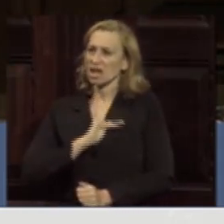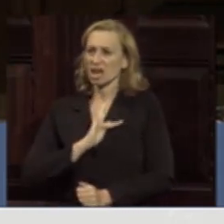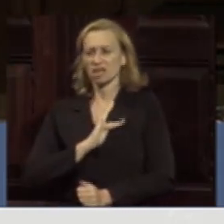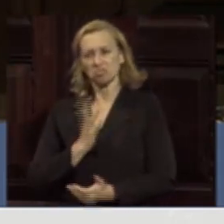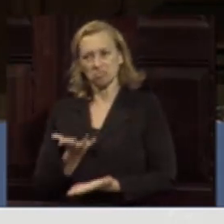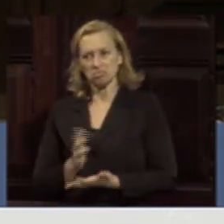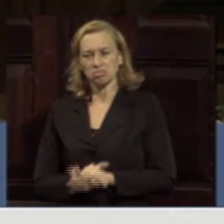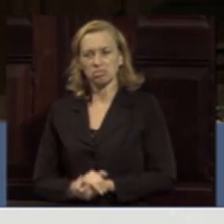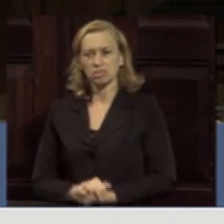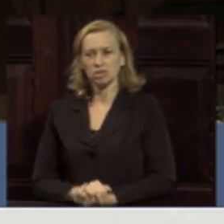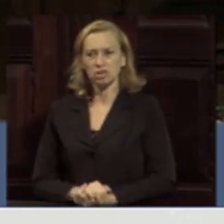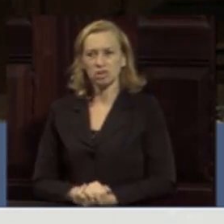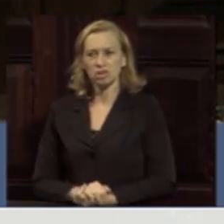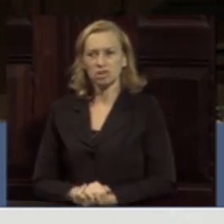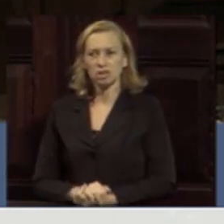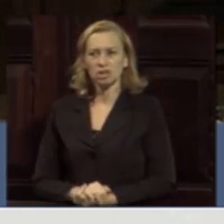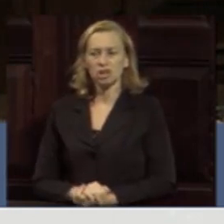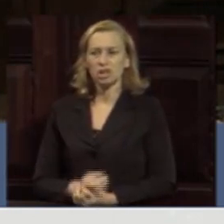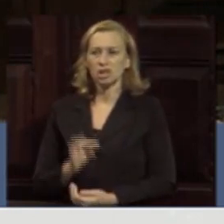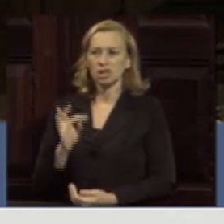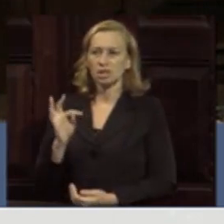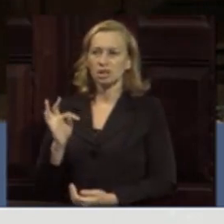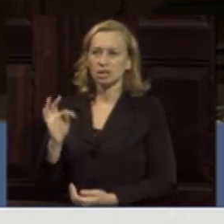Mais ainda, um tenente